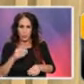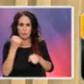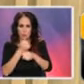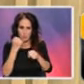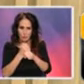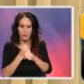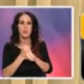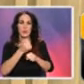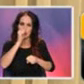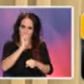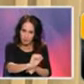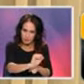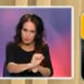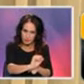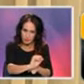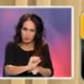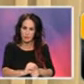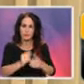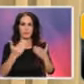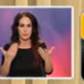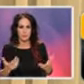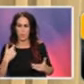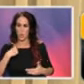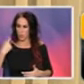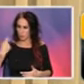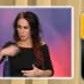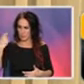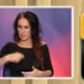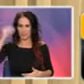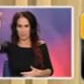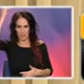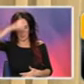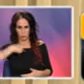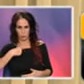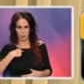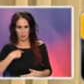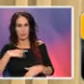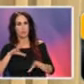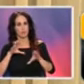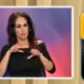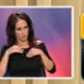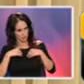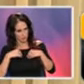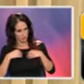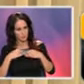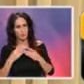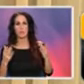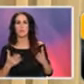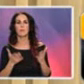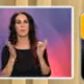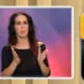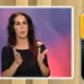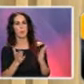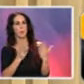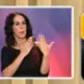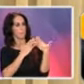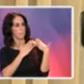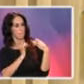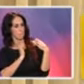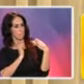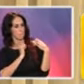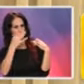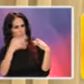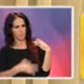que lhe cabem. Como Presidente da República, assumo as minhas